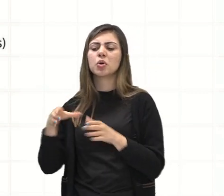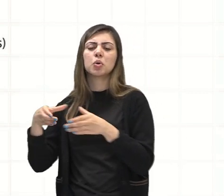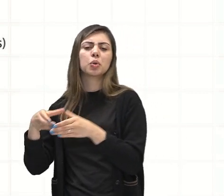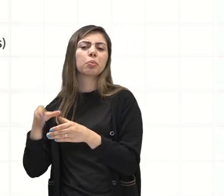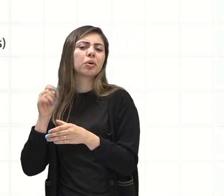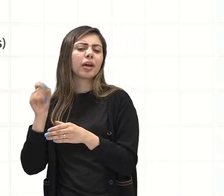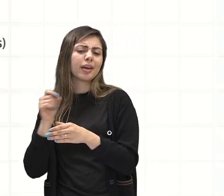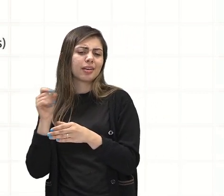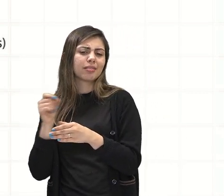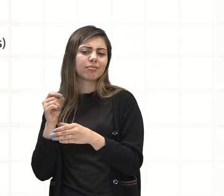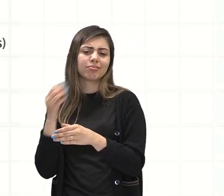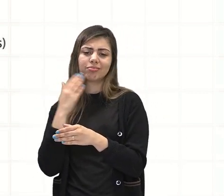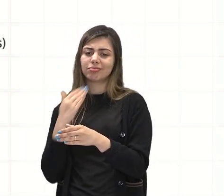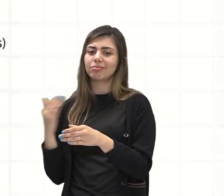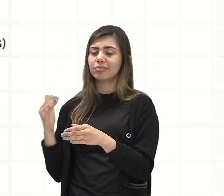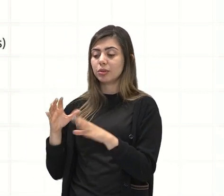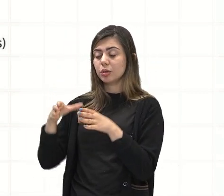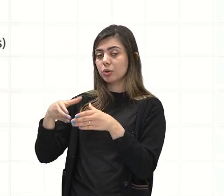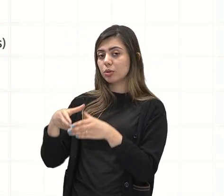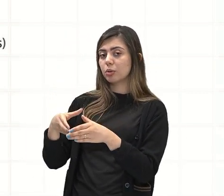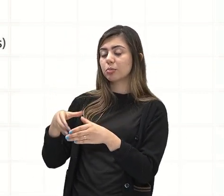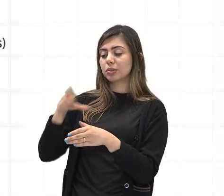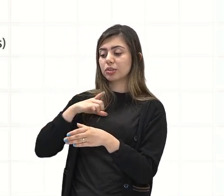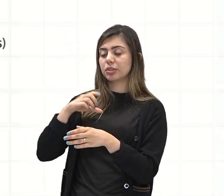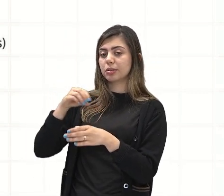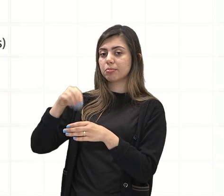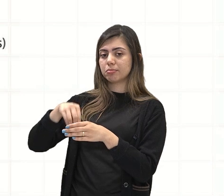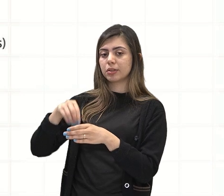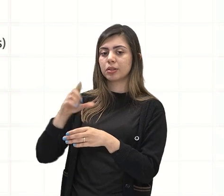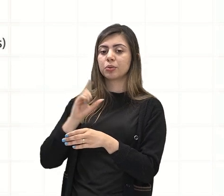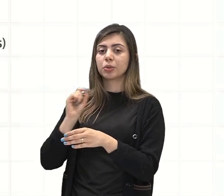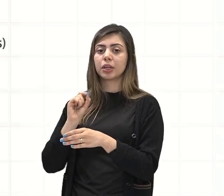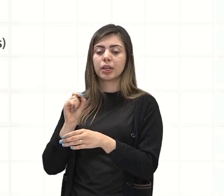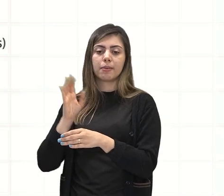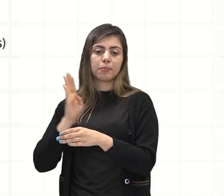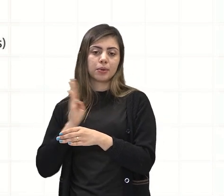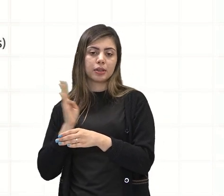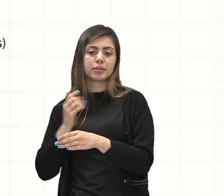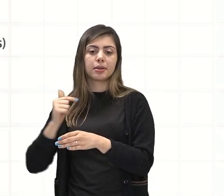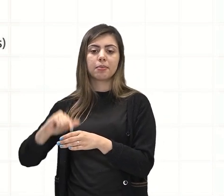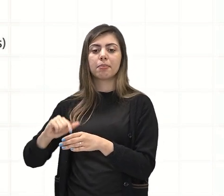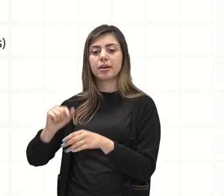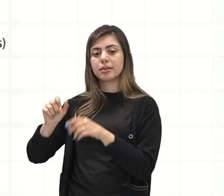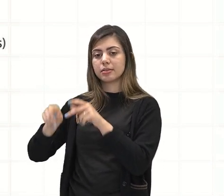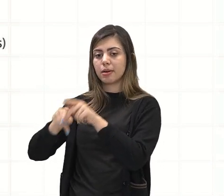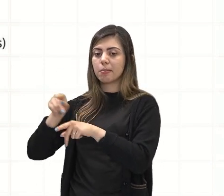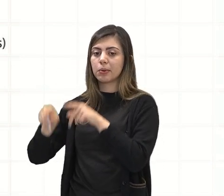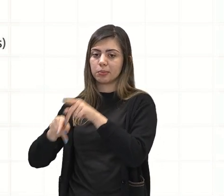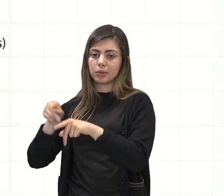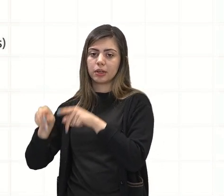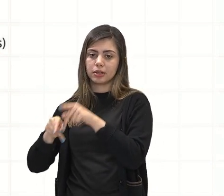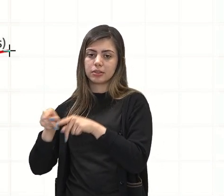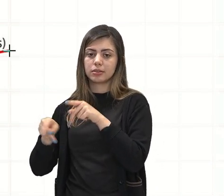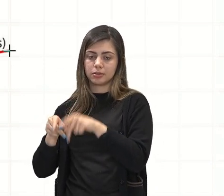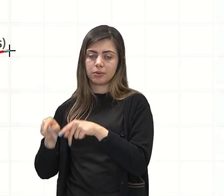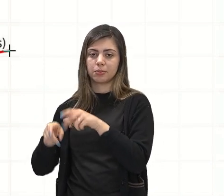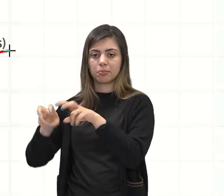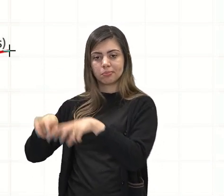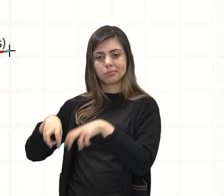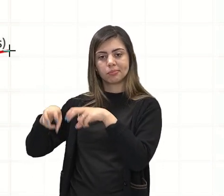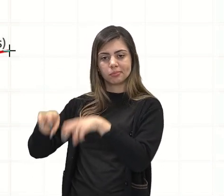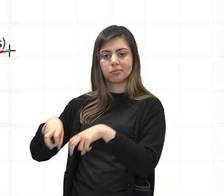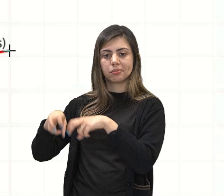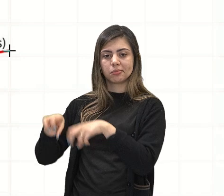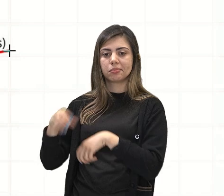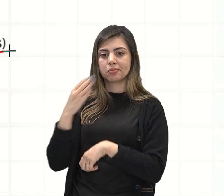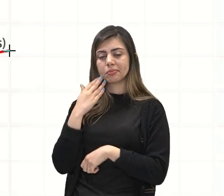ó, burguesia e o povo de modo geral, que era composto pelos chamados sans-culottes, ou sem calção, e os